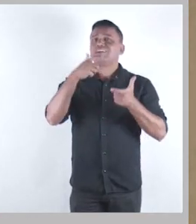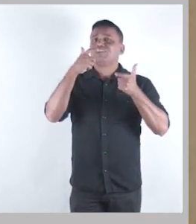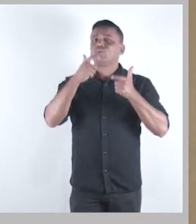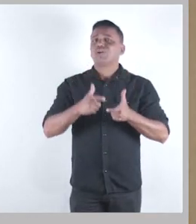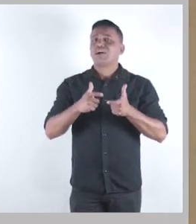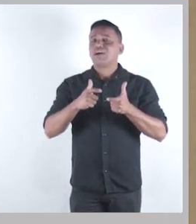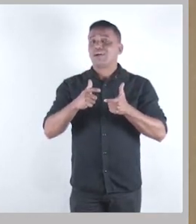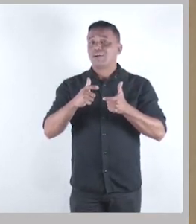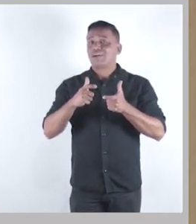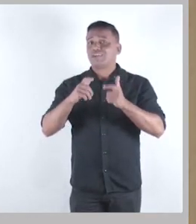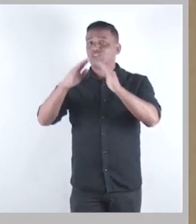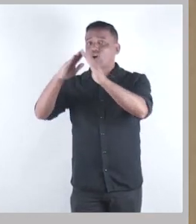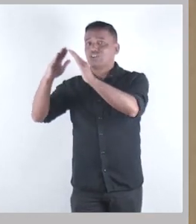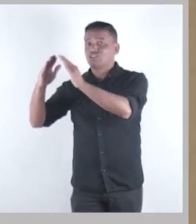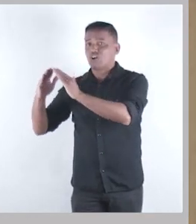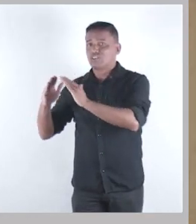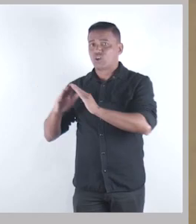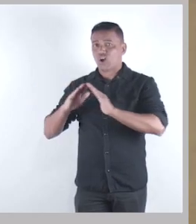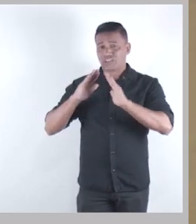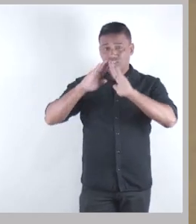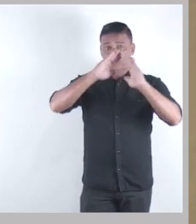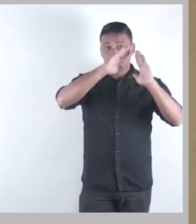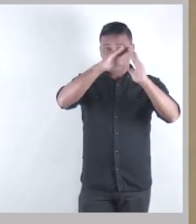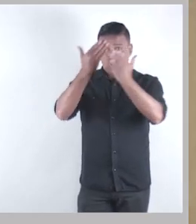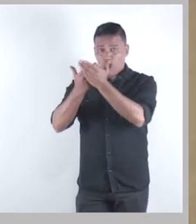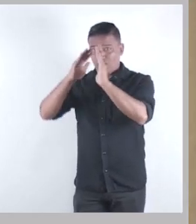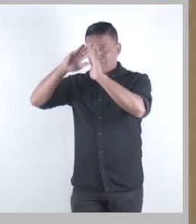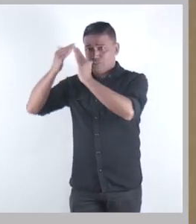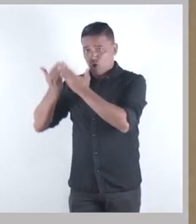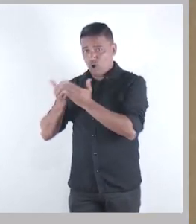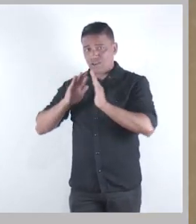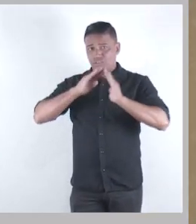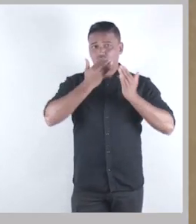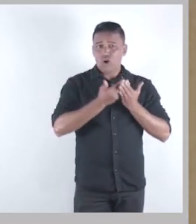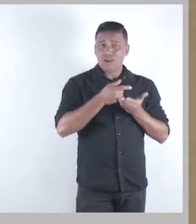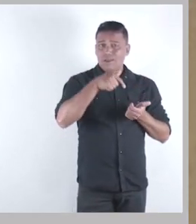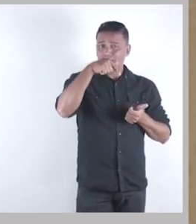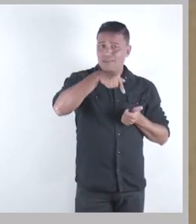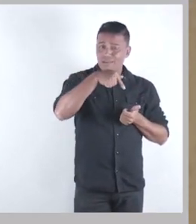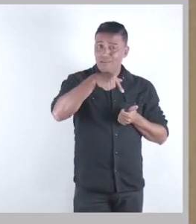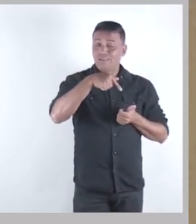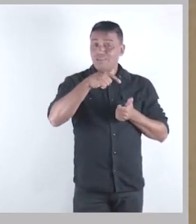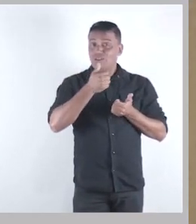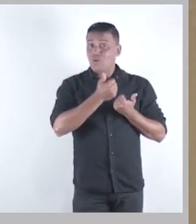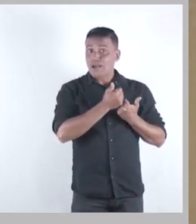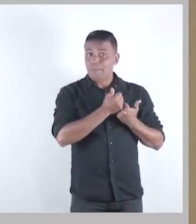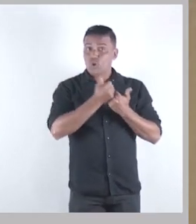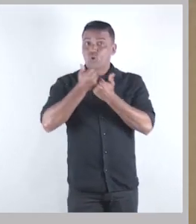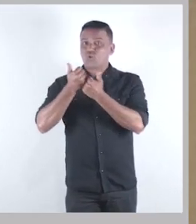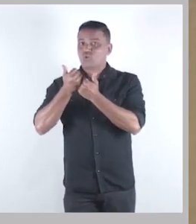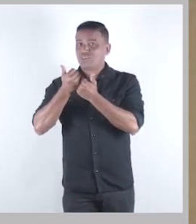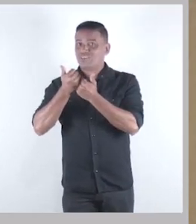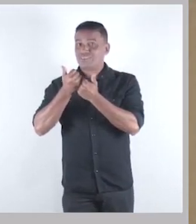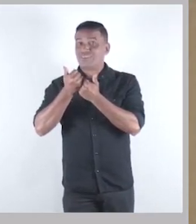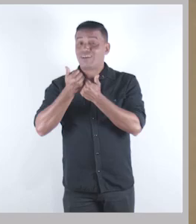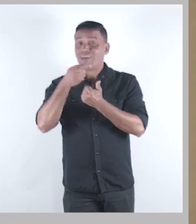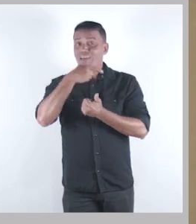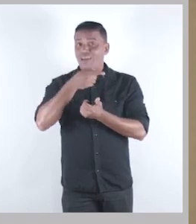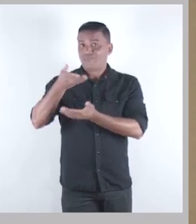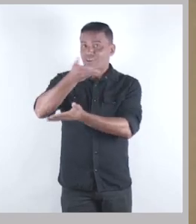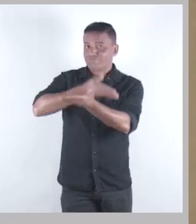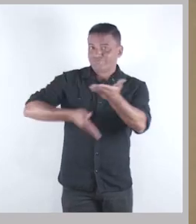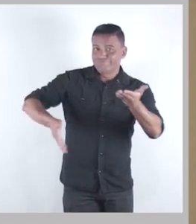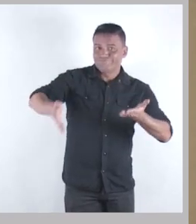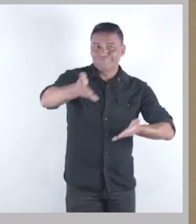escolas primárias à volta. Então, esta escola recebe o nosso apoio, o apoio desses cidadãos, e, por sua vez, ela vai articulando